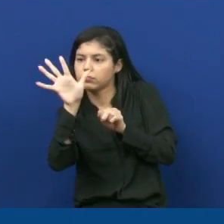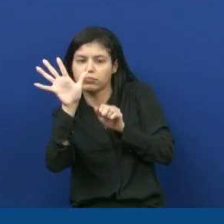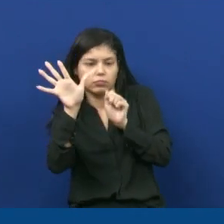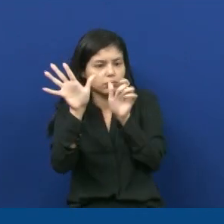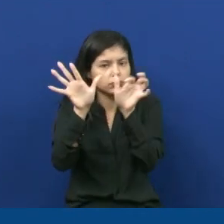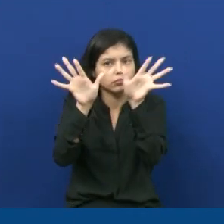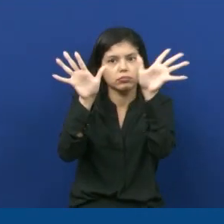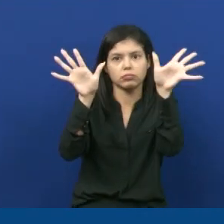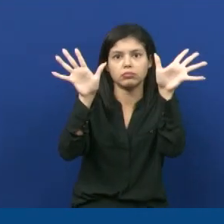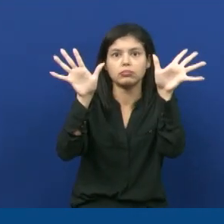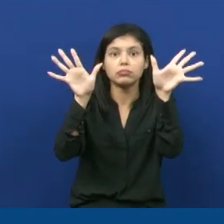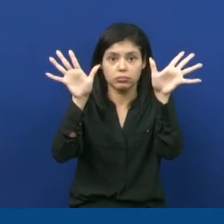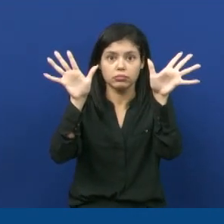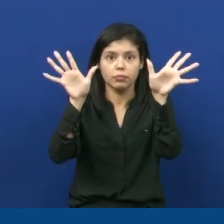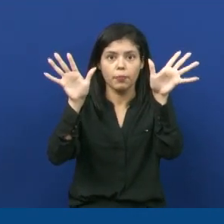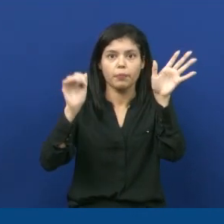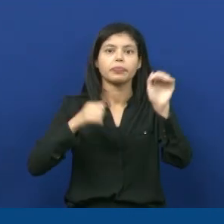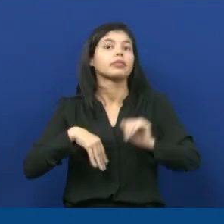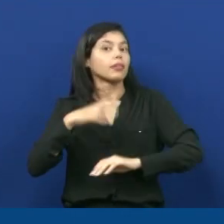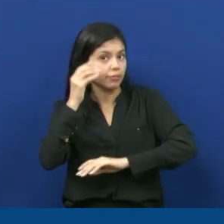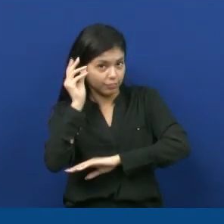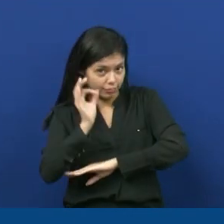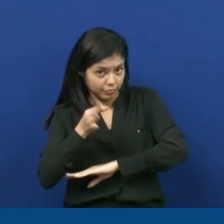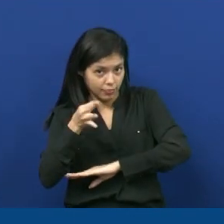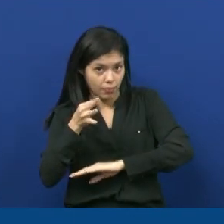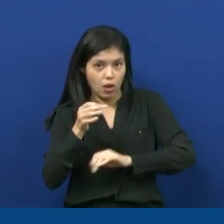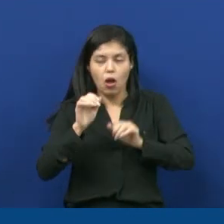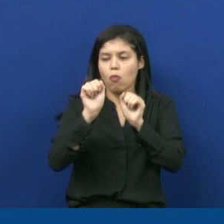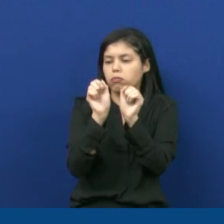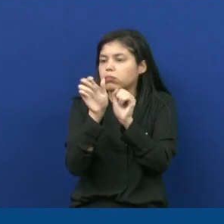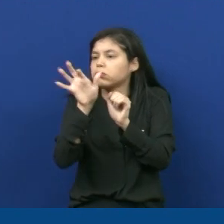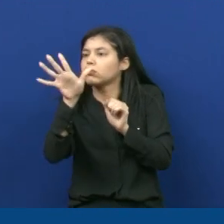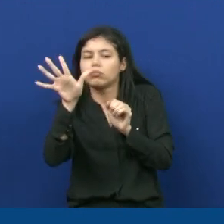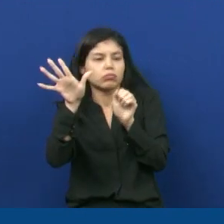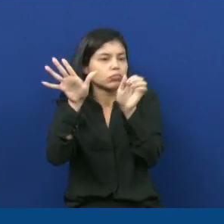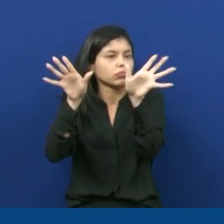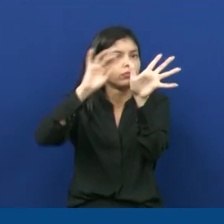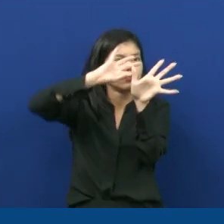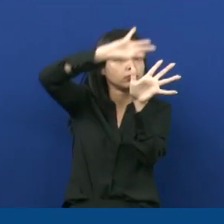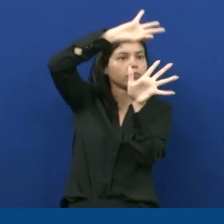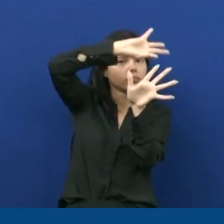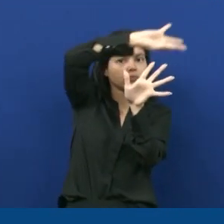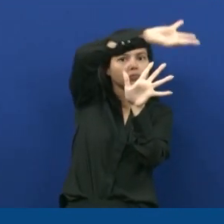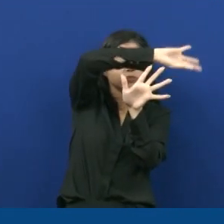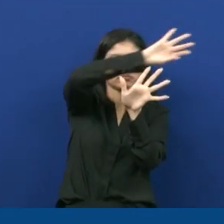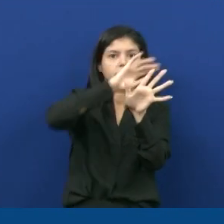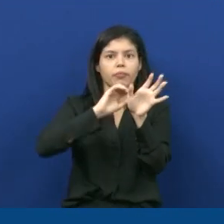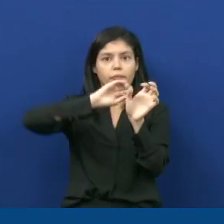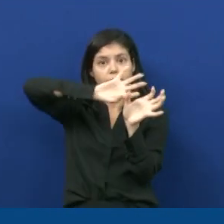nosso pulmão. Exatamente, os galhos de uma árvore se distribuindo, só que